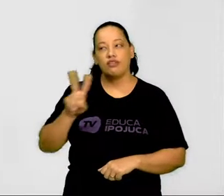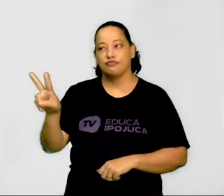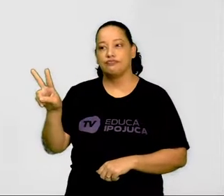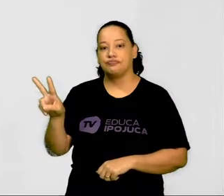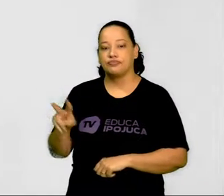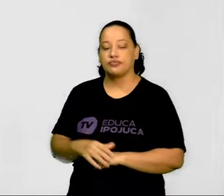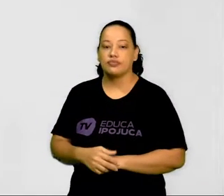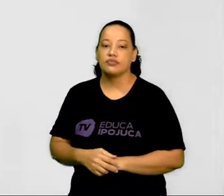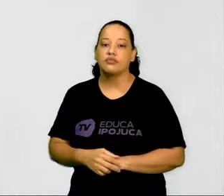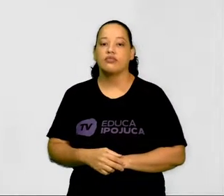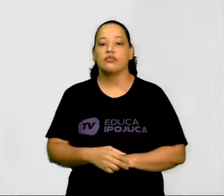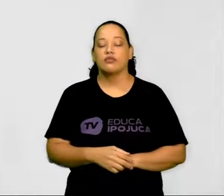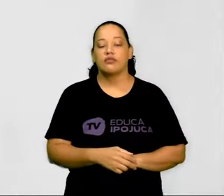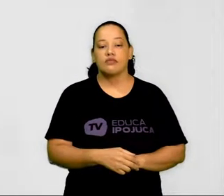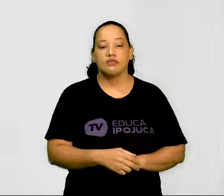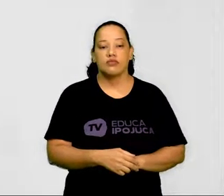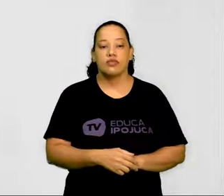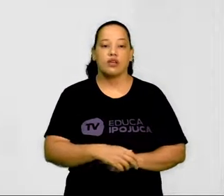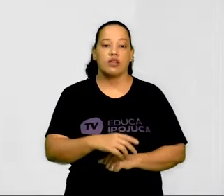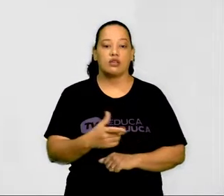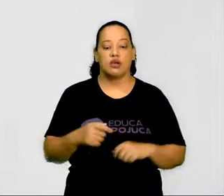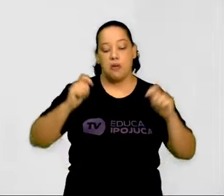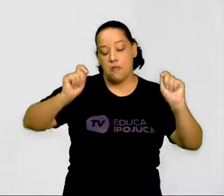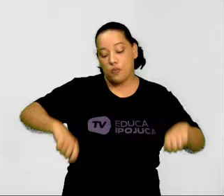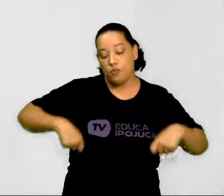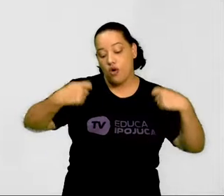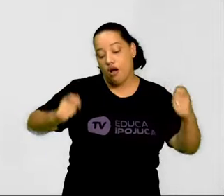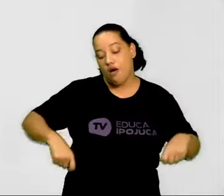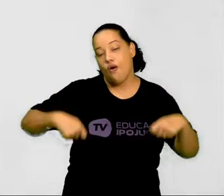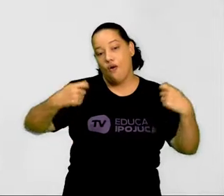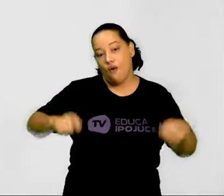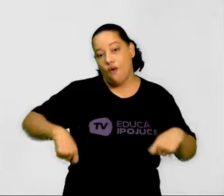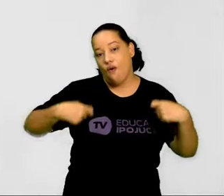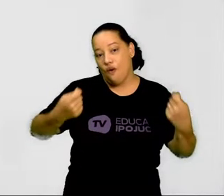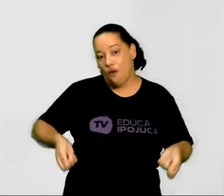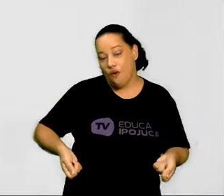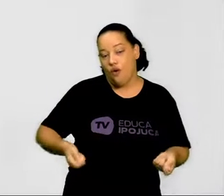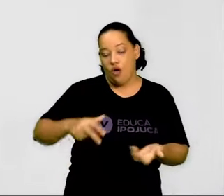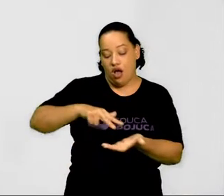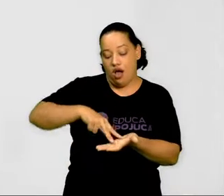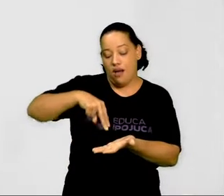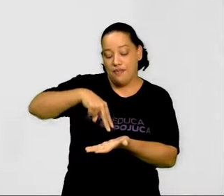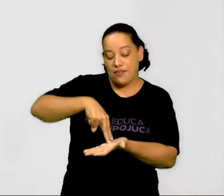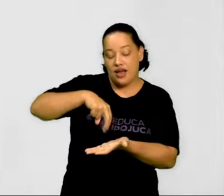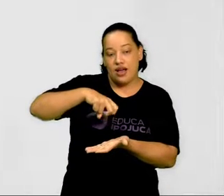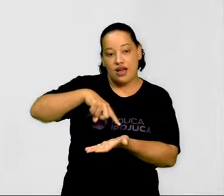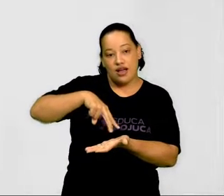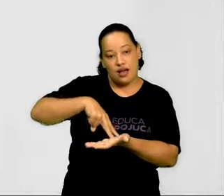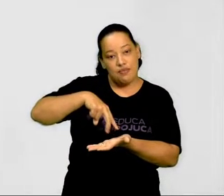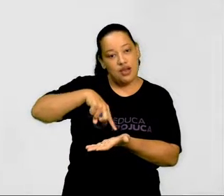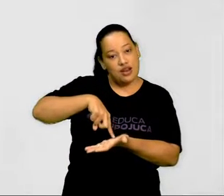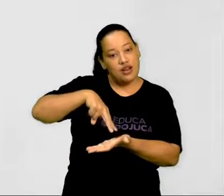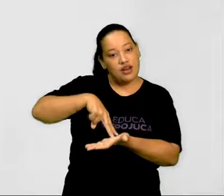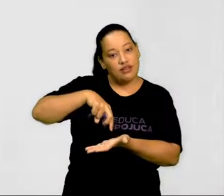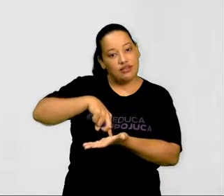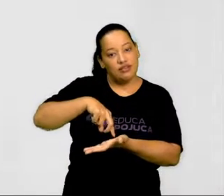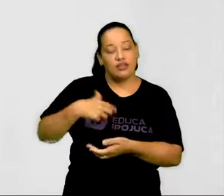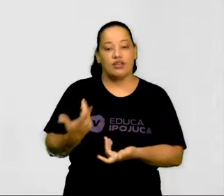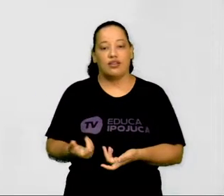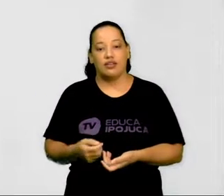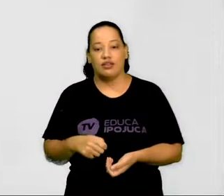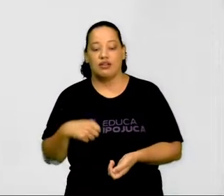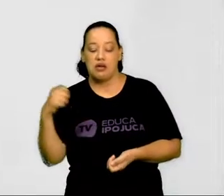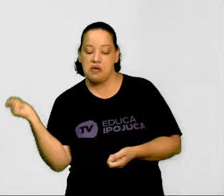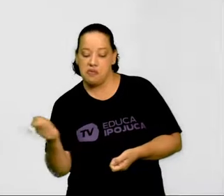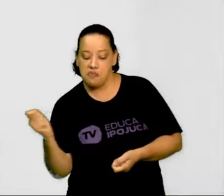veja temos aqui pulando corda pulando amarelinha rodando pião